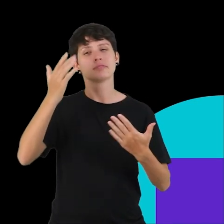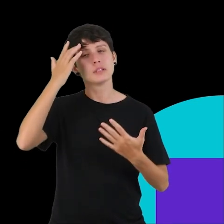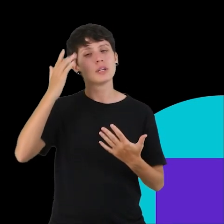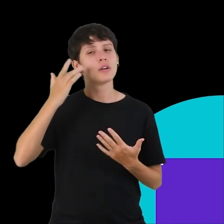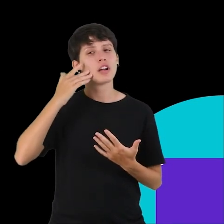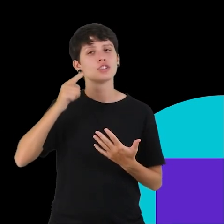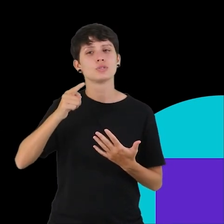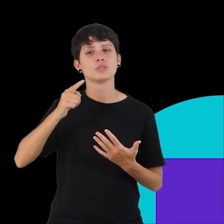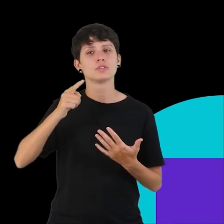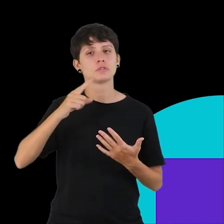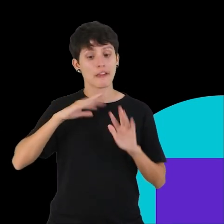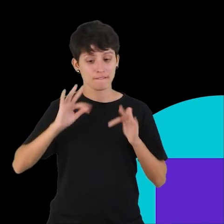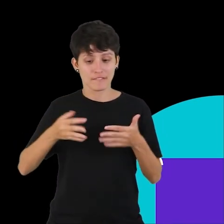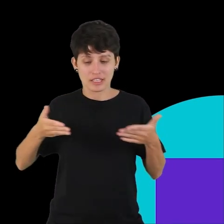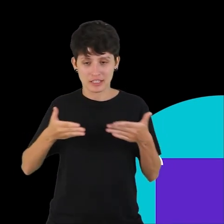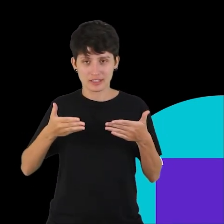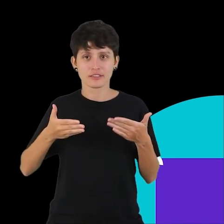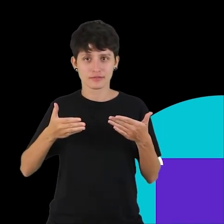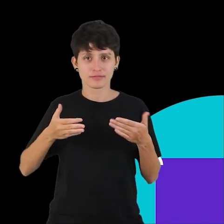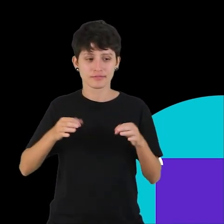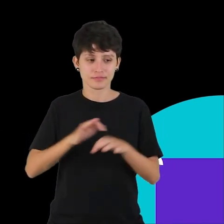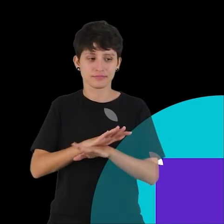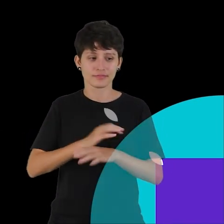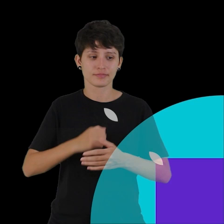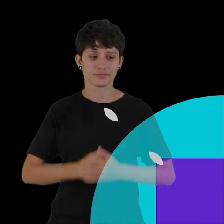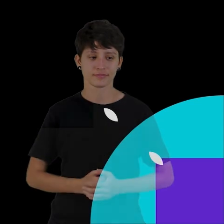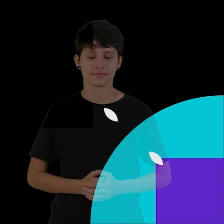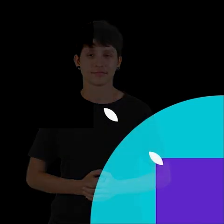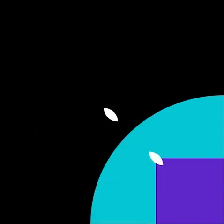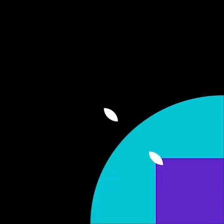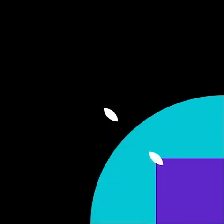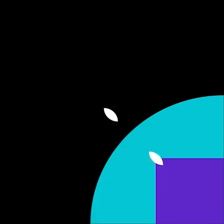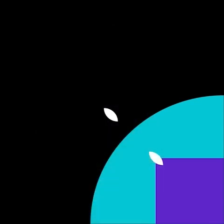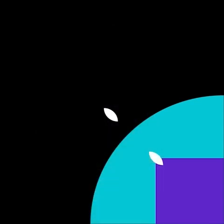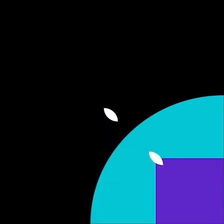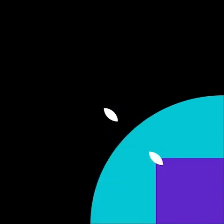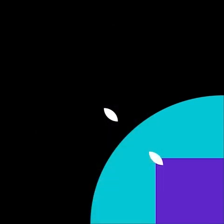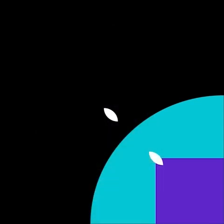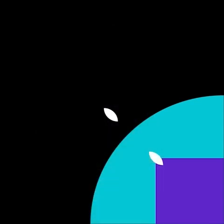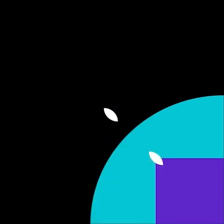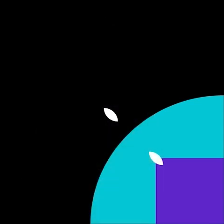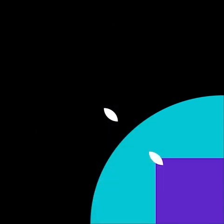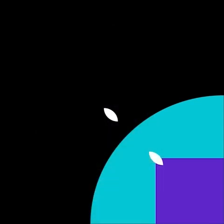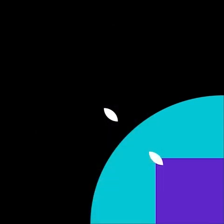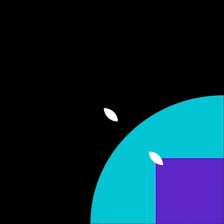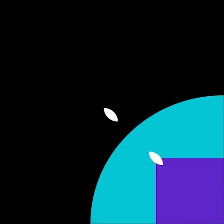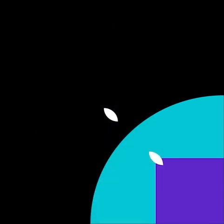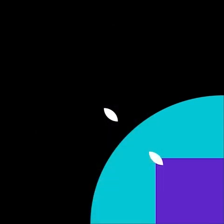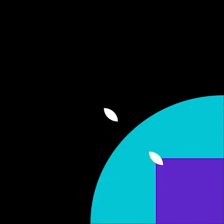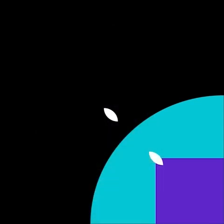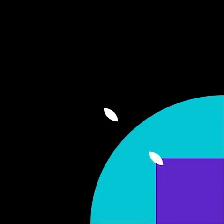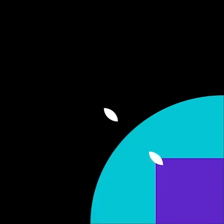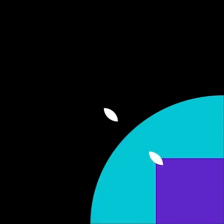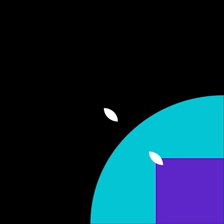de histórias. Recomendo aí para quem gosta de leituras mais dinâmicas. E então